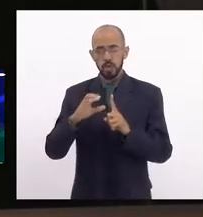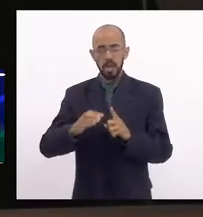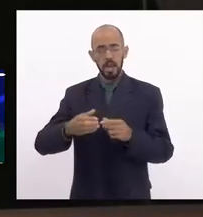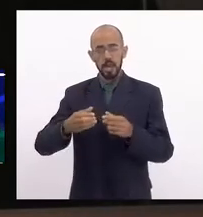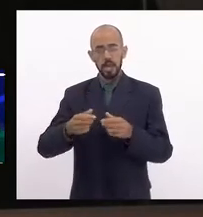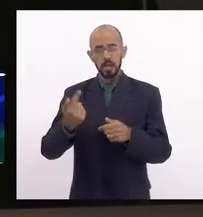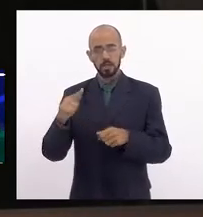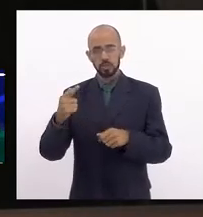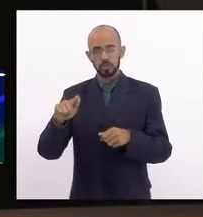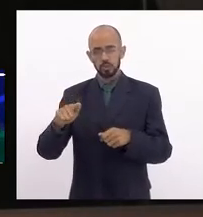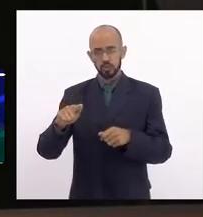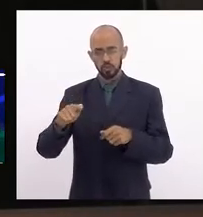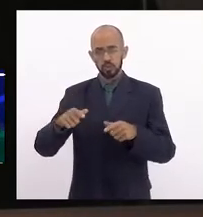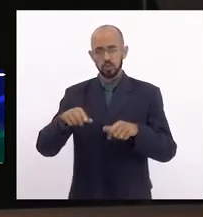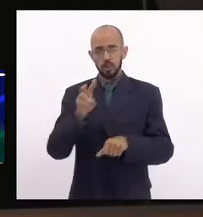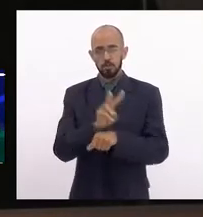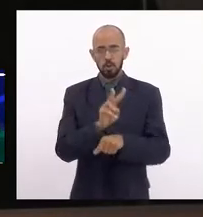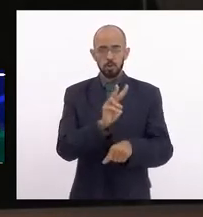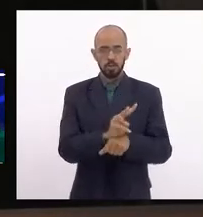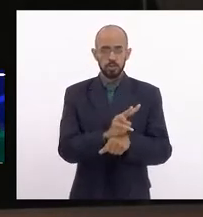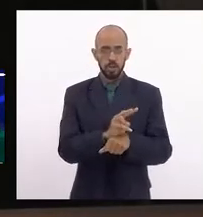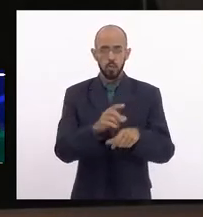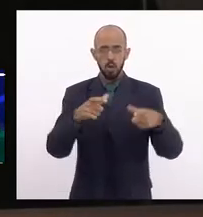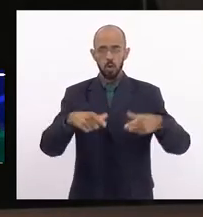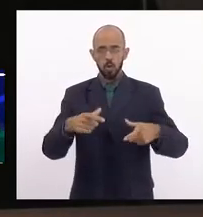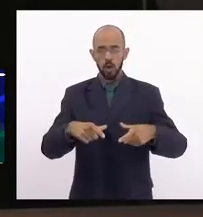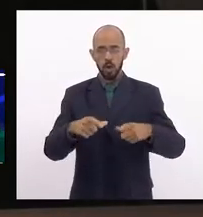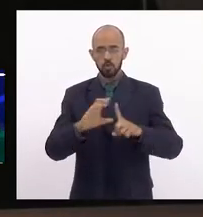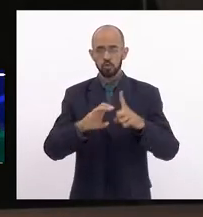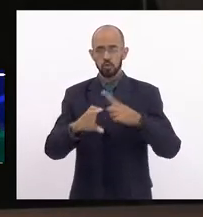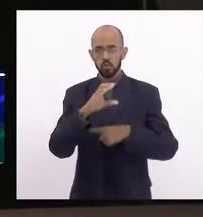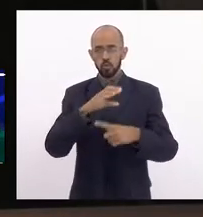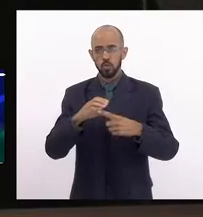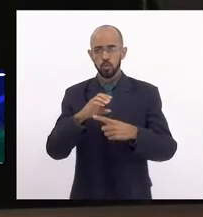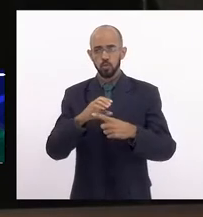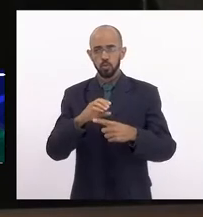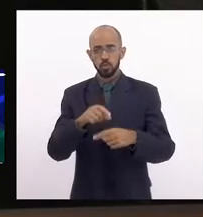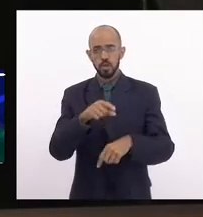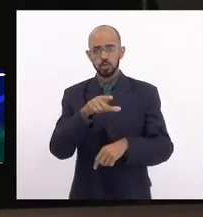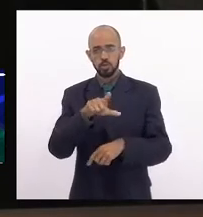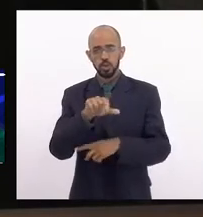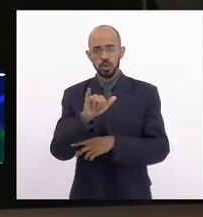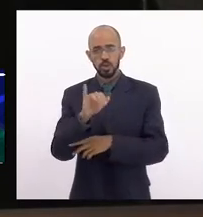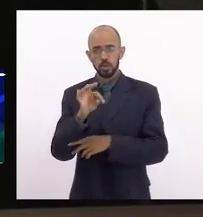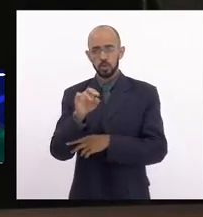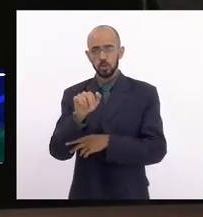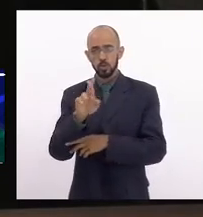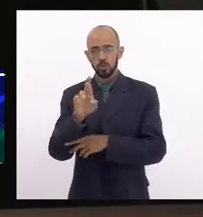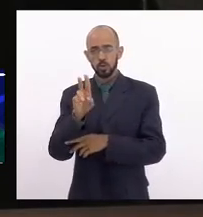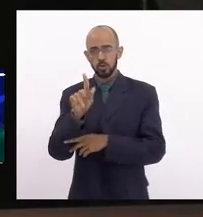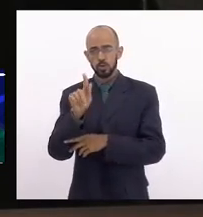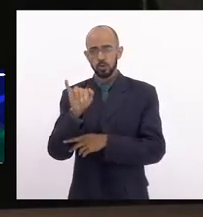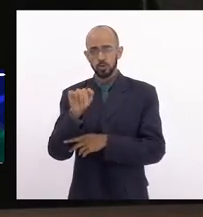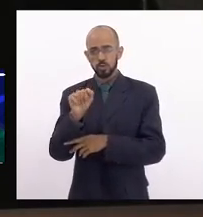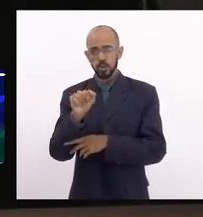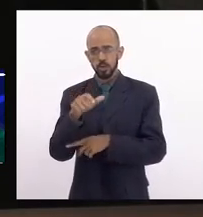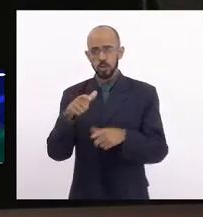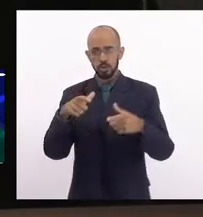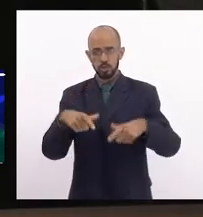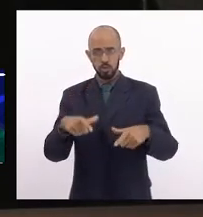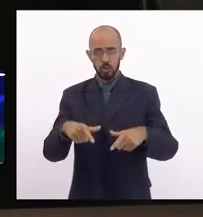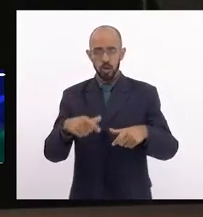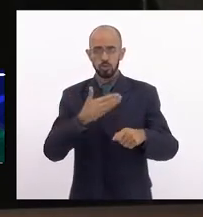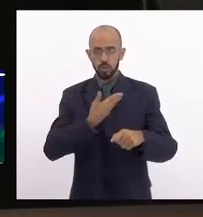proteção aos locais de culto EA suas liturgias E que esses locais sejam locais públicos aonde eu